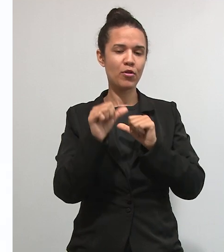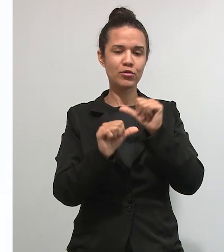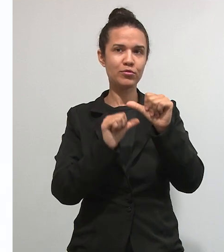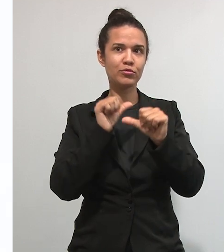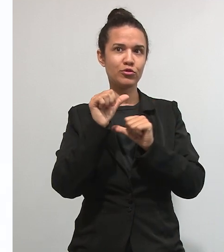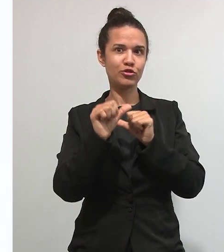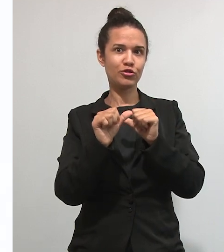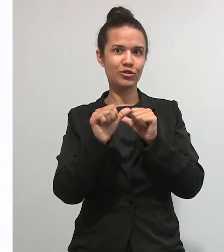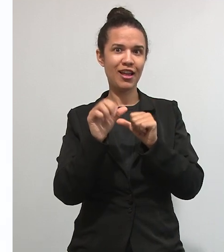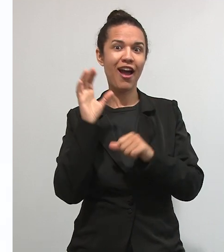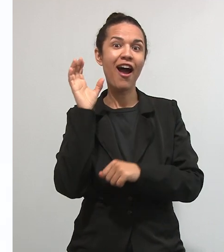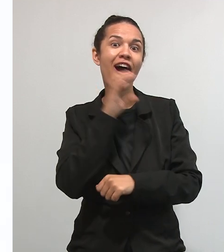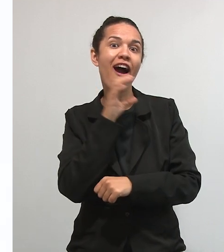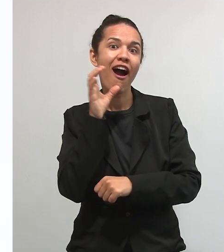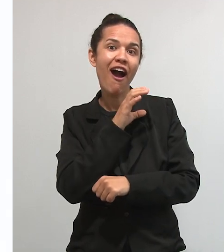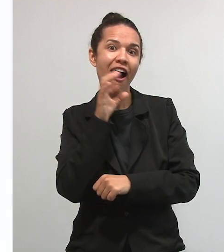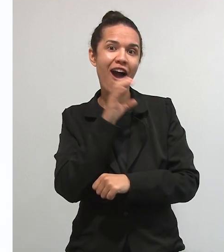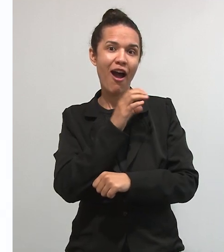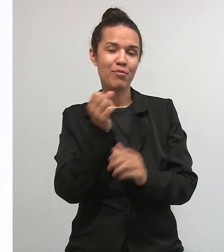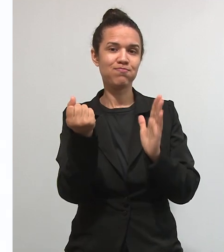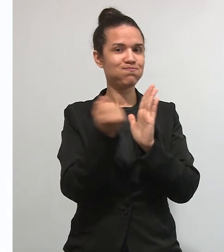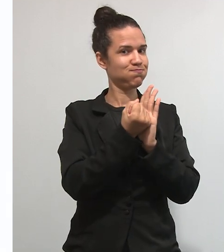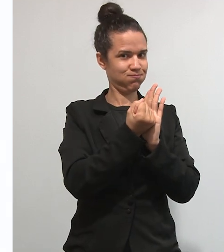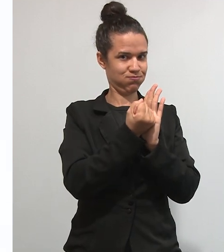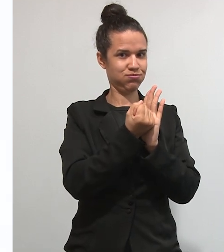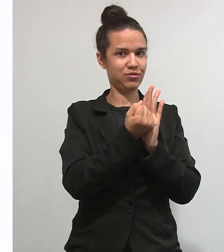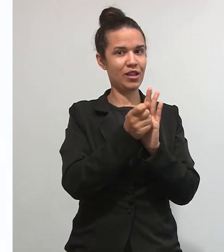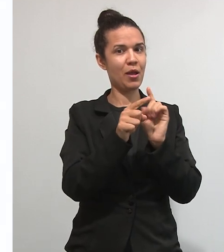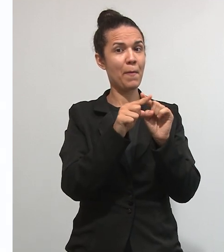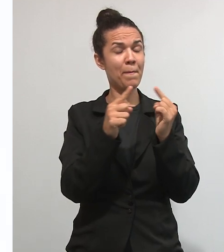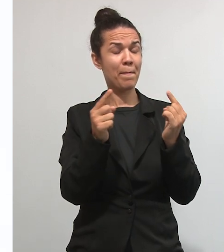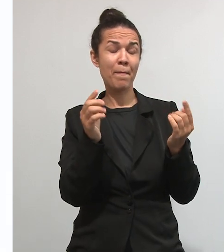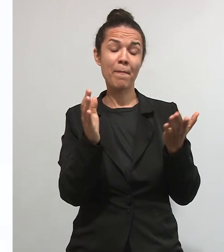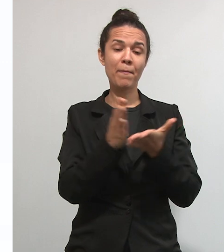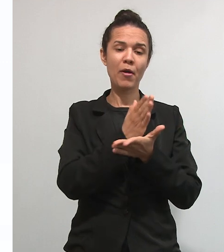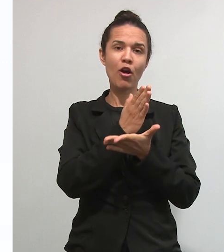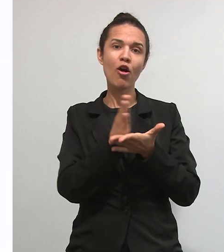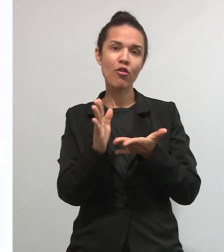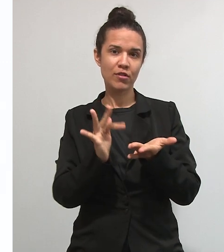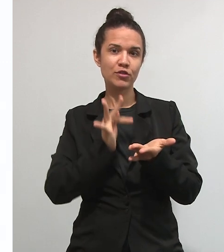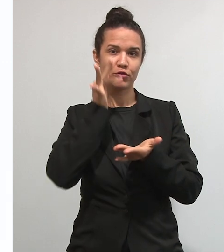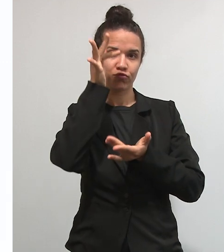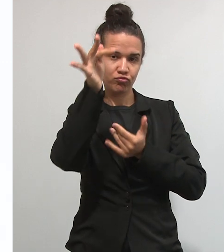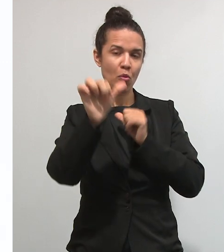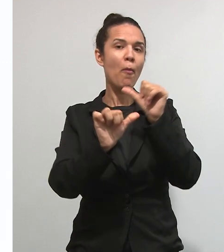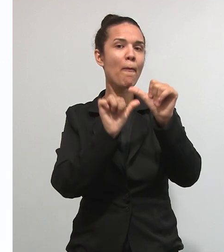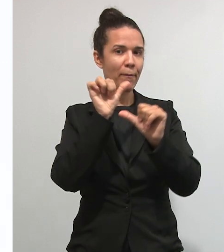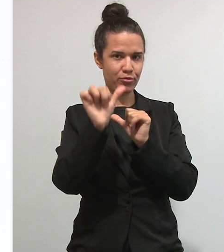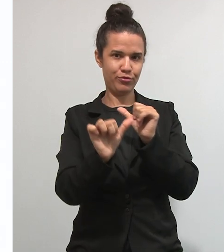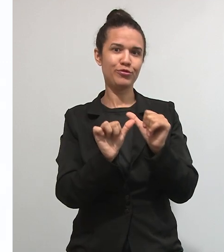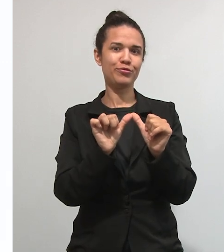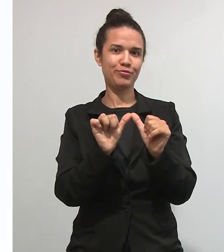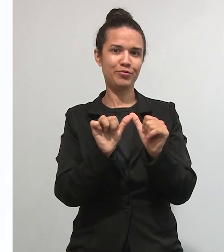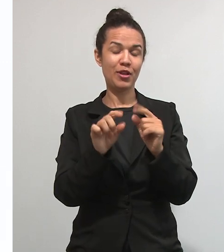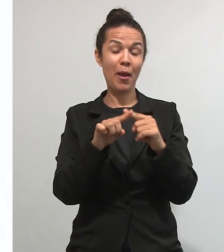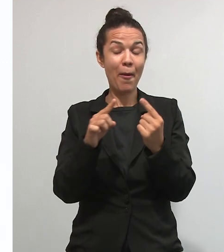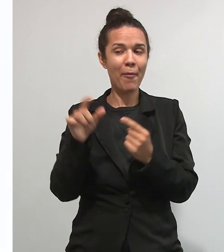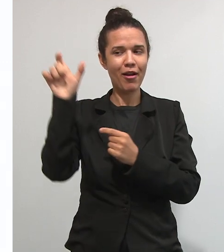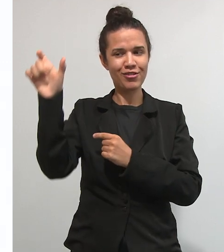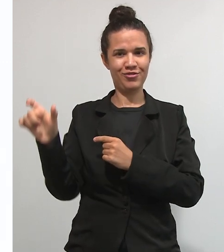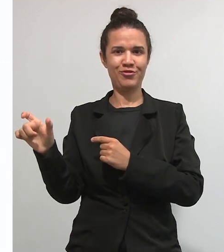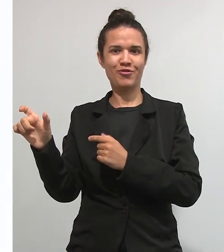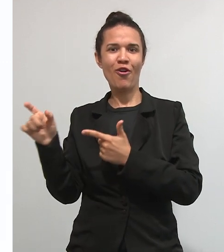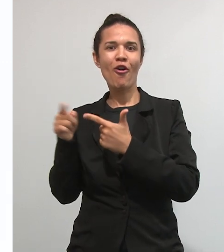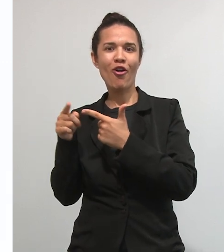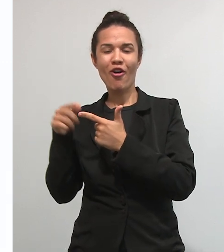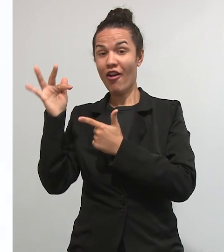provoca mudanças imediatas no patrimônio, mas que pode vir a alterá-lo no futuro. É isso? Já o